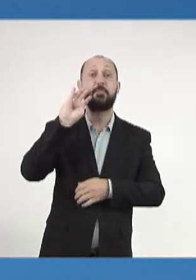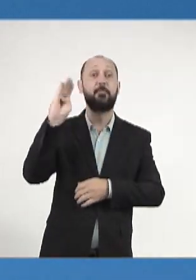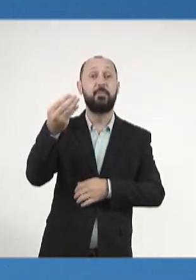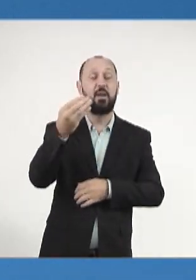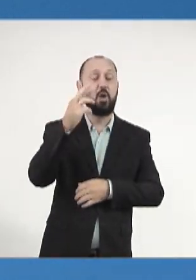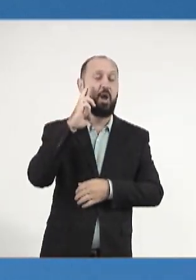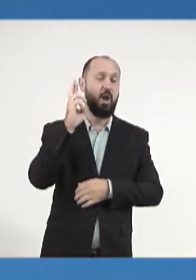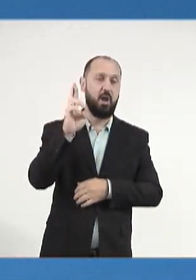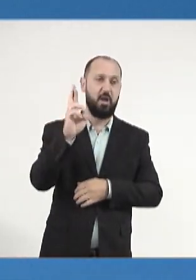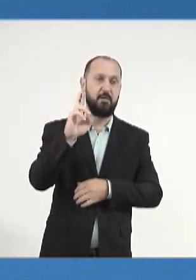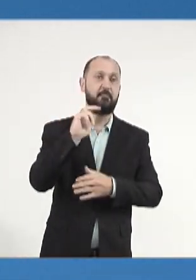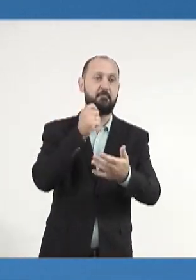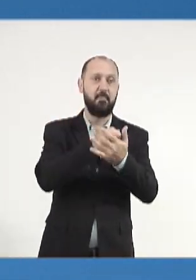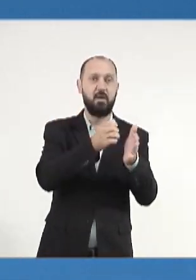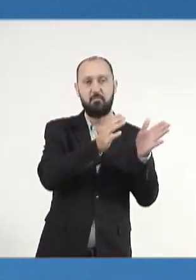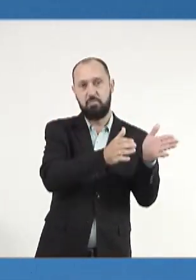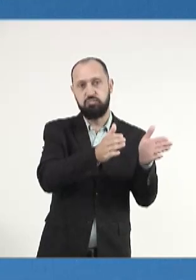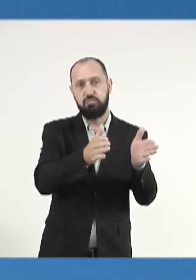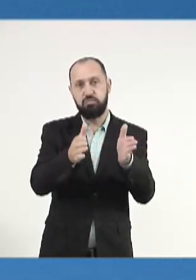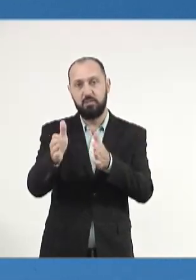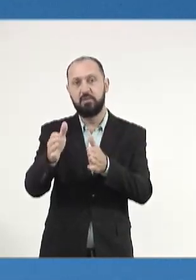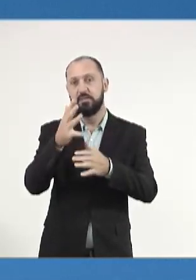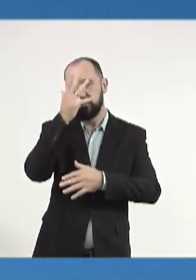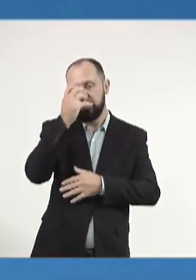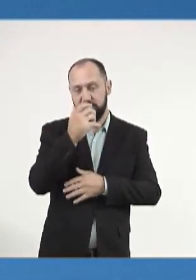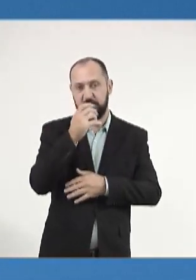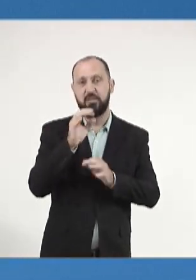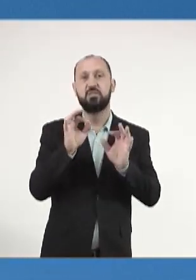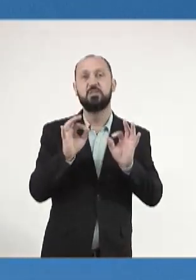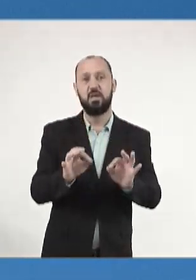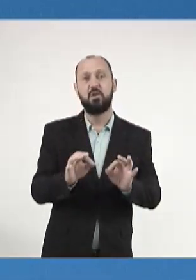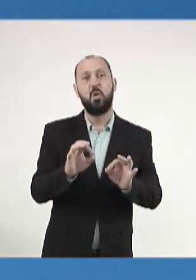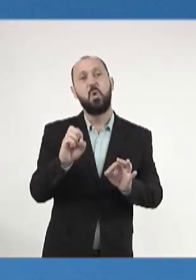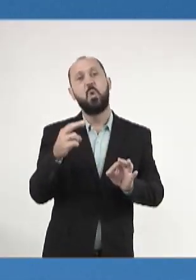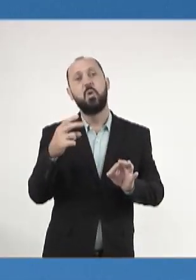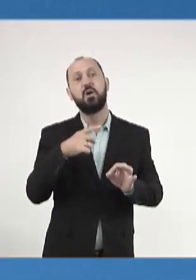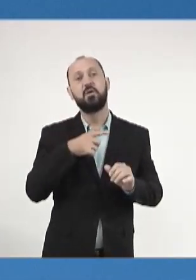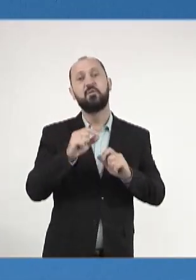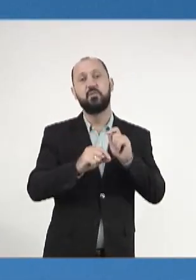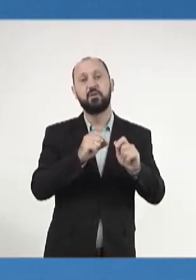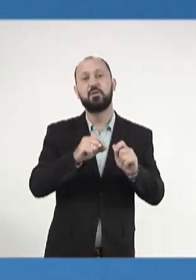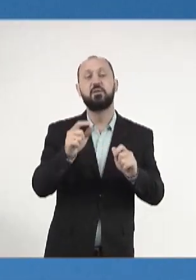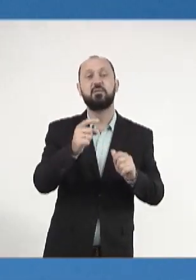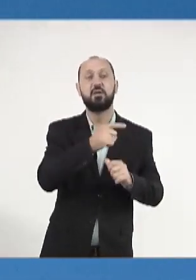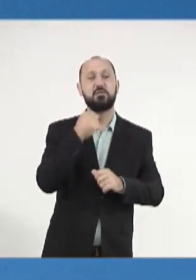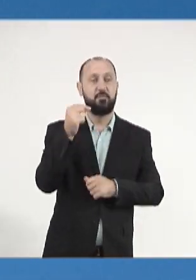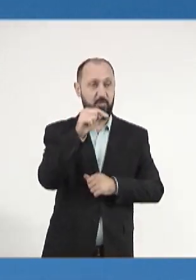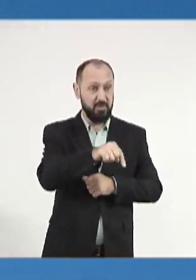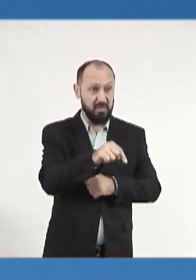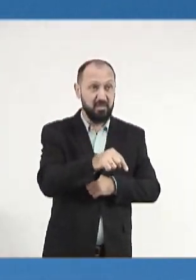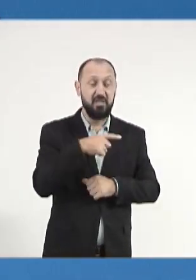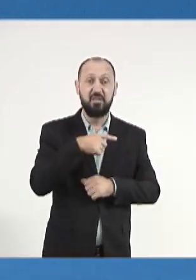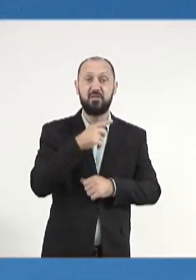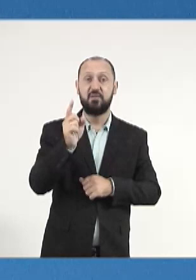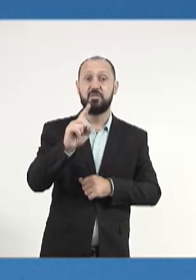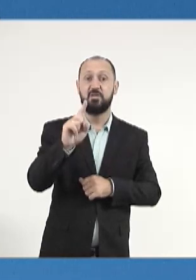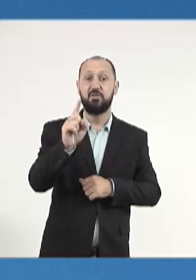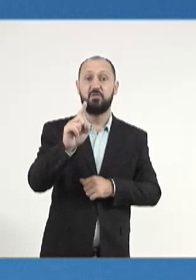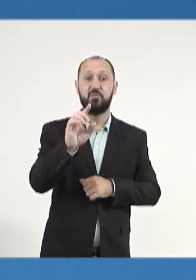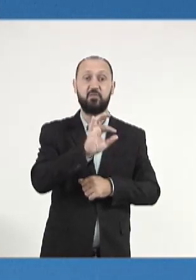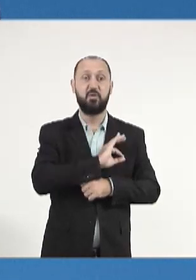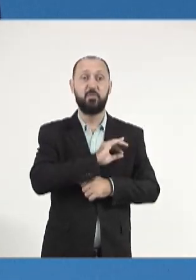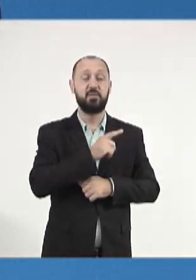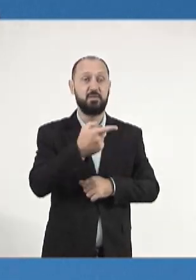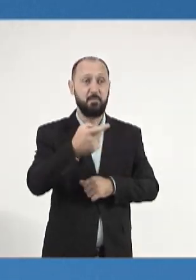mundo, estabelecer um cronograma de pagamento sério, crível, ou nós vamos ter essa morte que teve aqui agora, que não foi a polícia